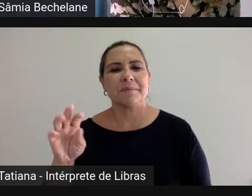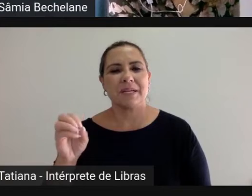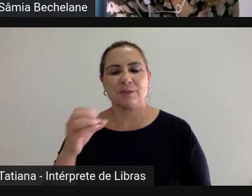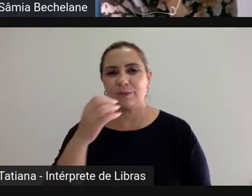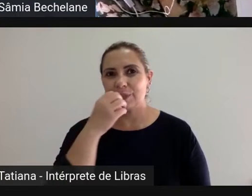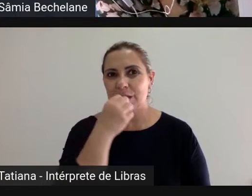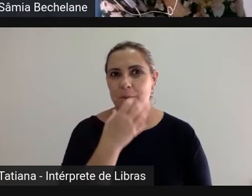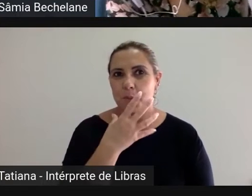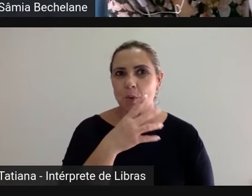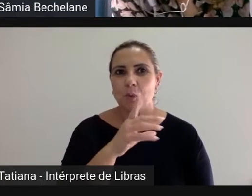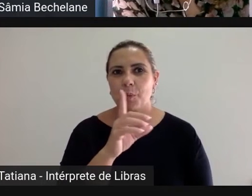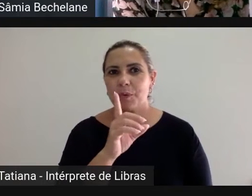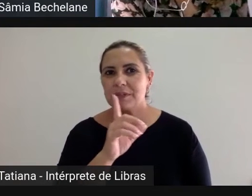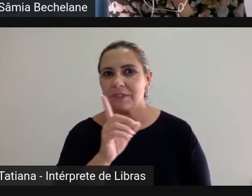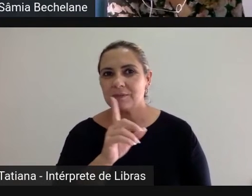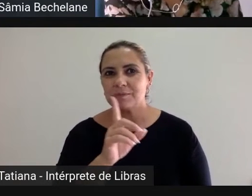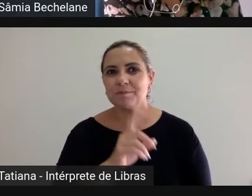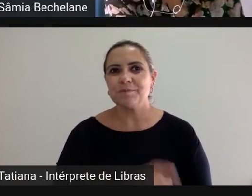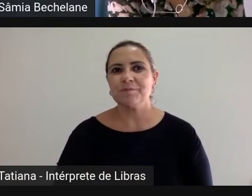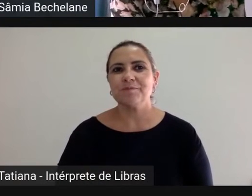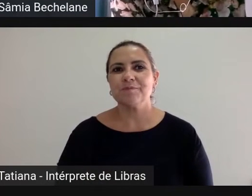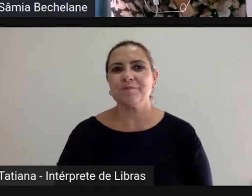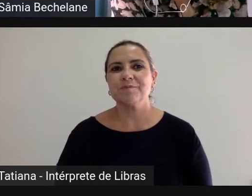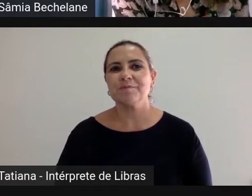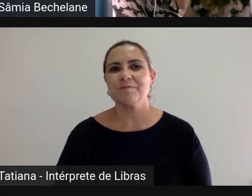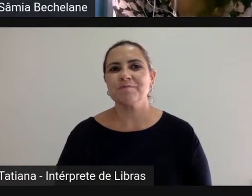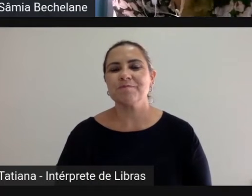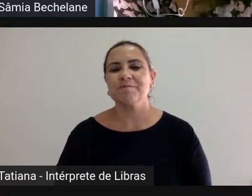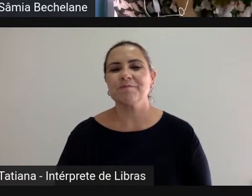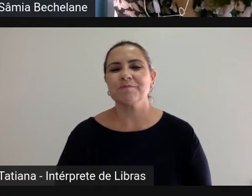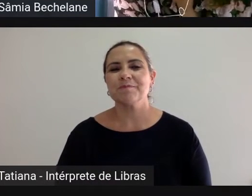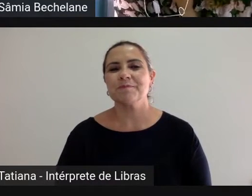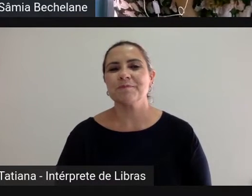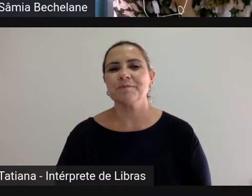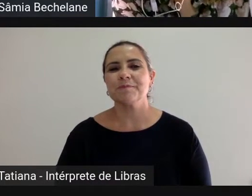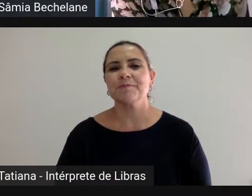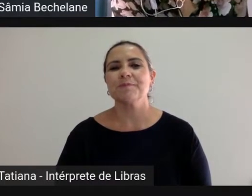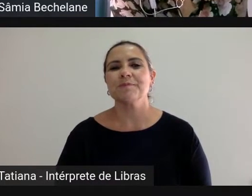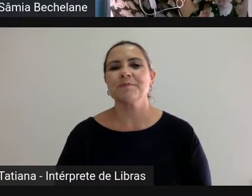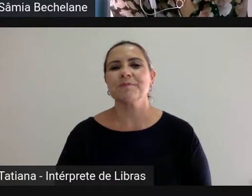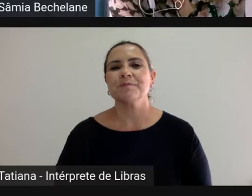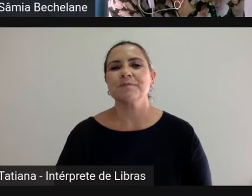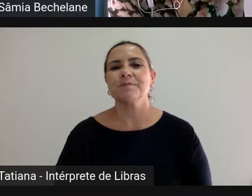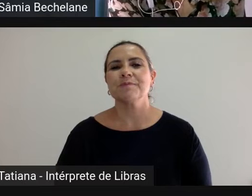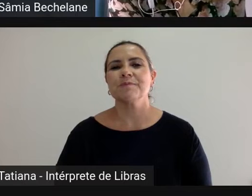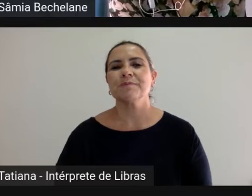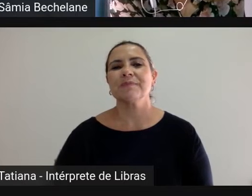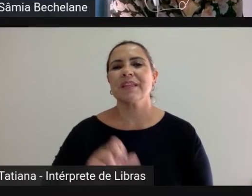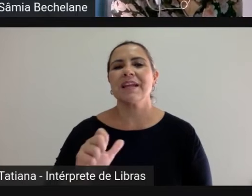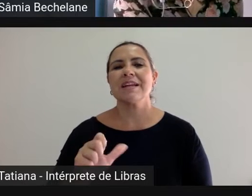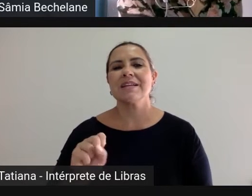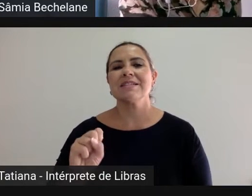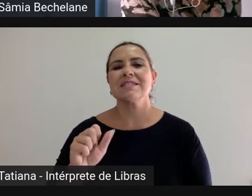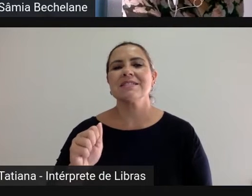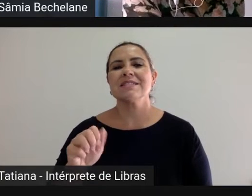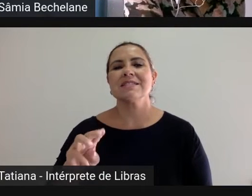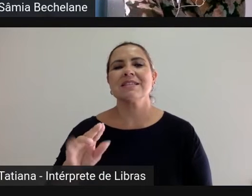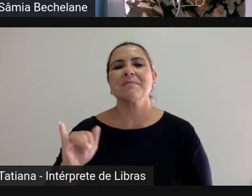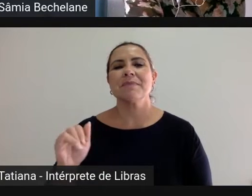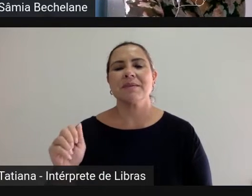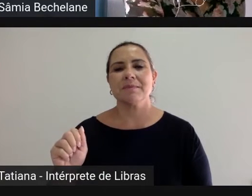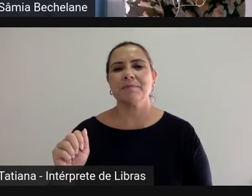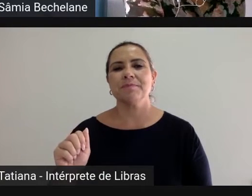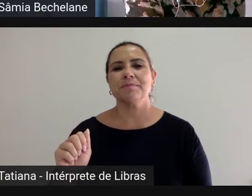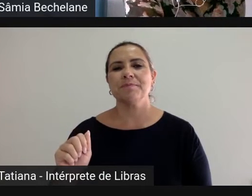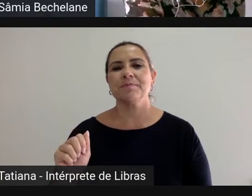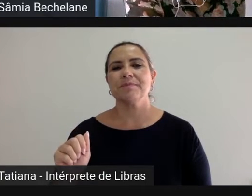ficam em dúvida, né? Se seria uma solução, um caminho, né? Para a Sâmia, assim,